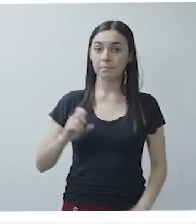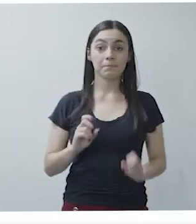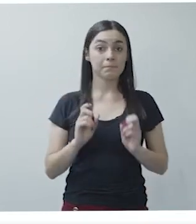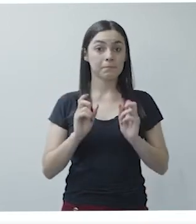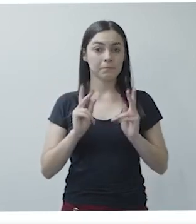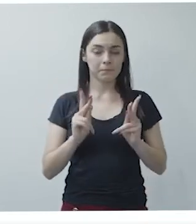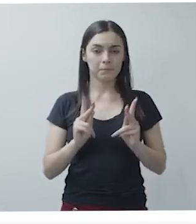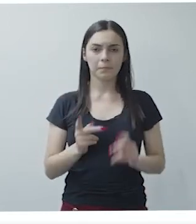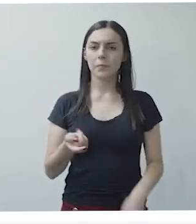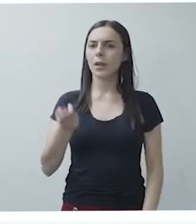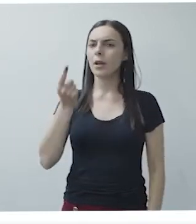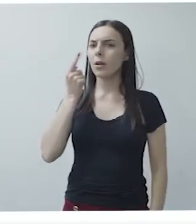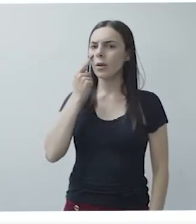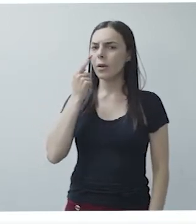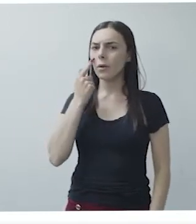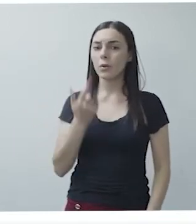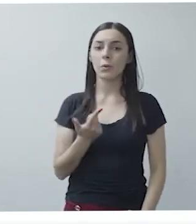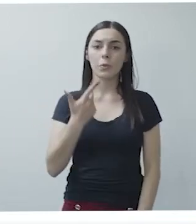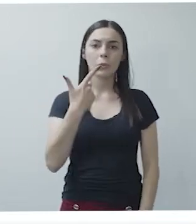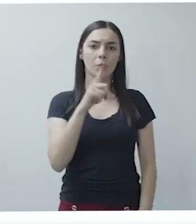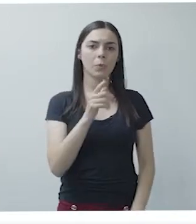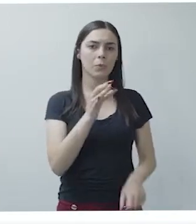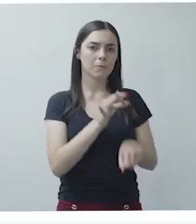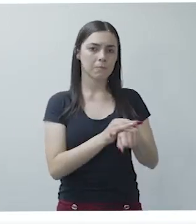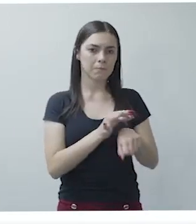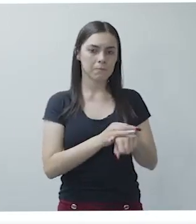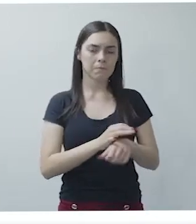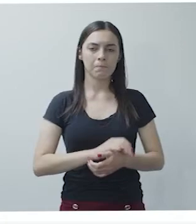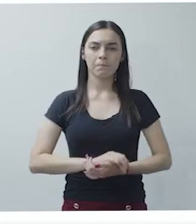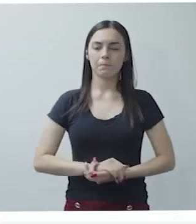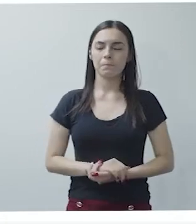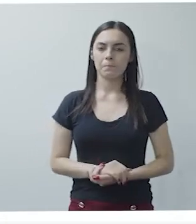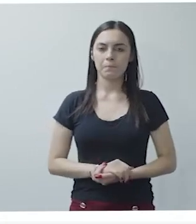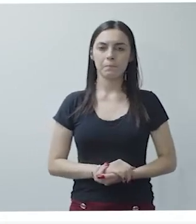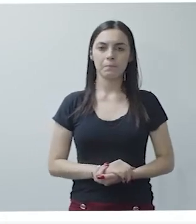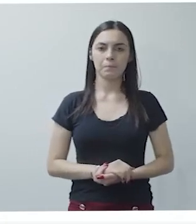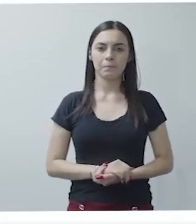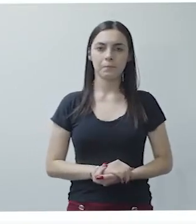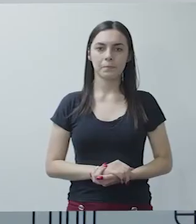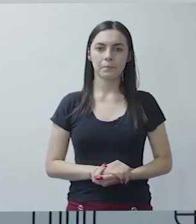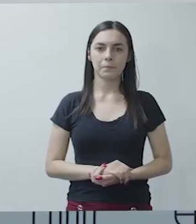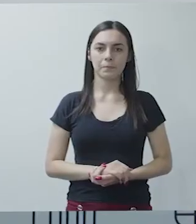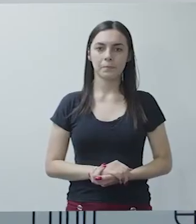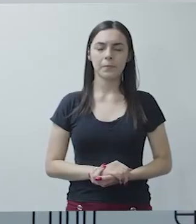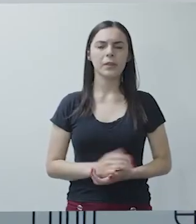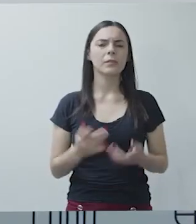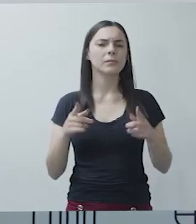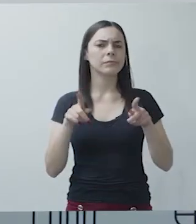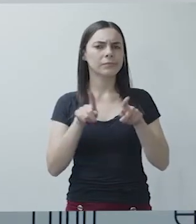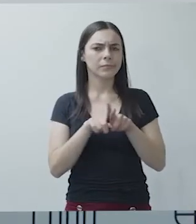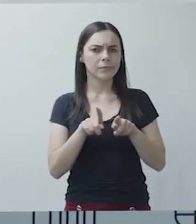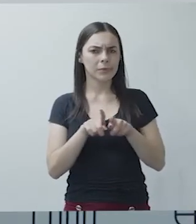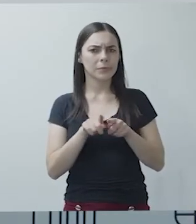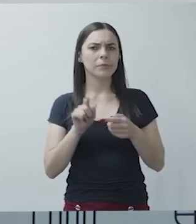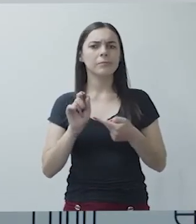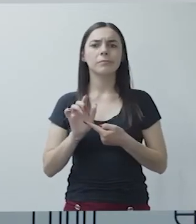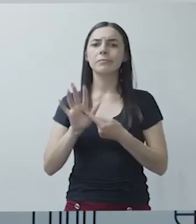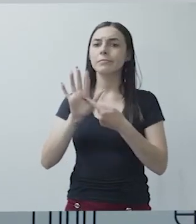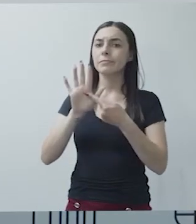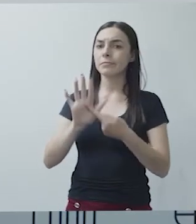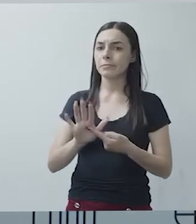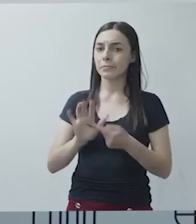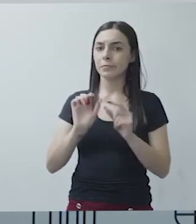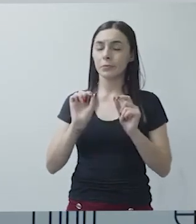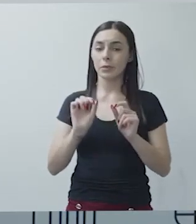Então, olhem aqui comigo nesse outro relógio aqui. Esse relógio que eu trouxe, também ele vai ficar indicando aqui